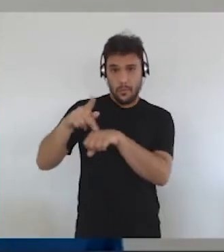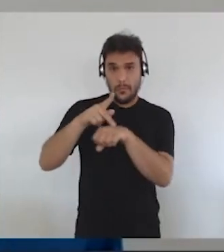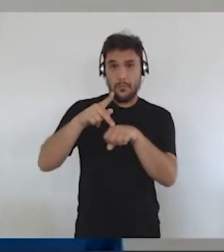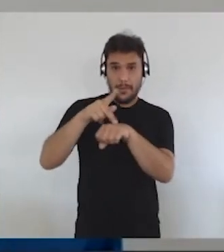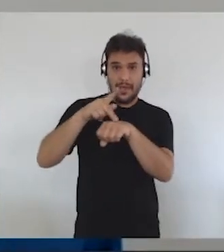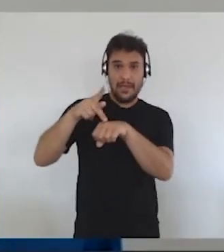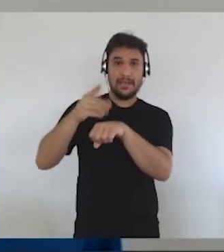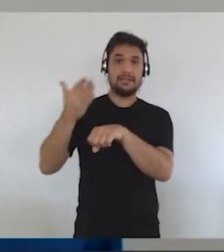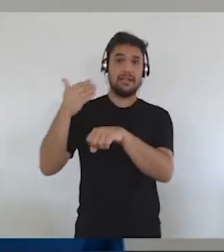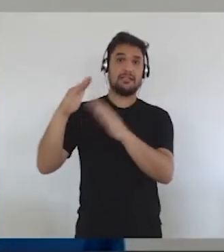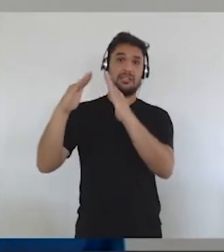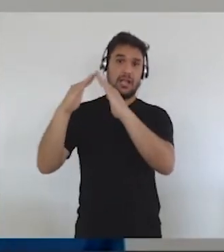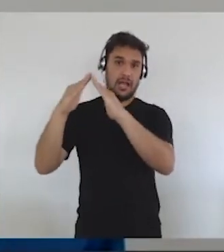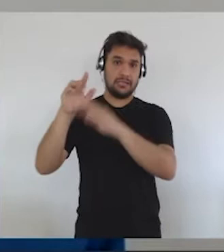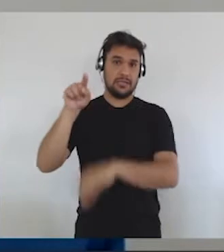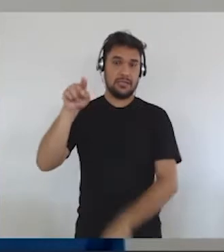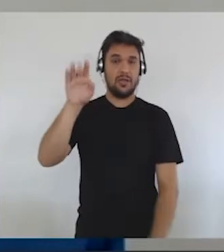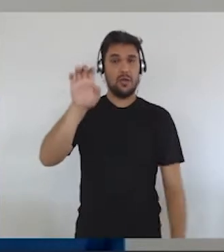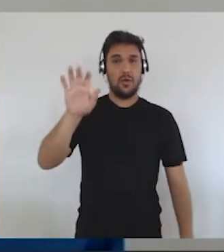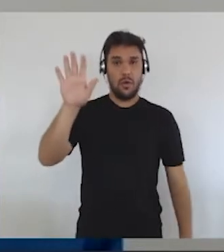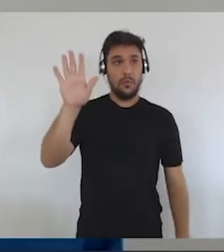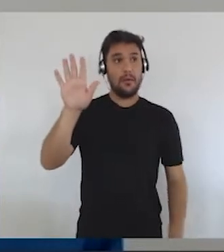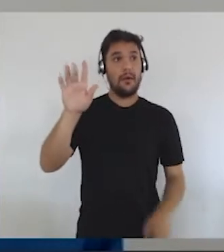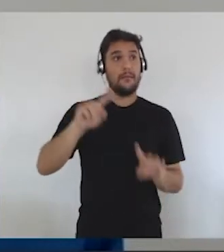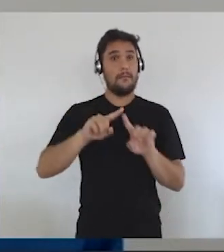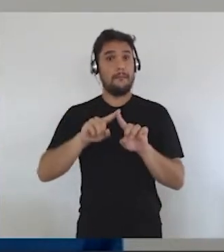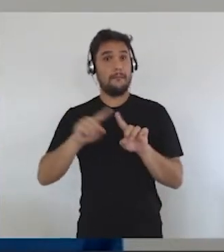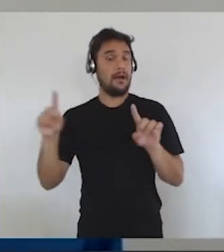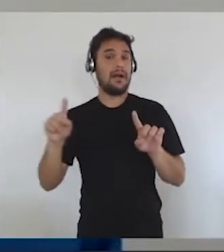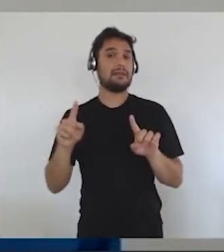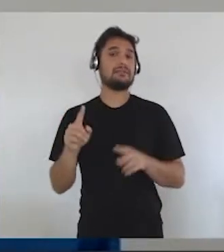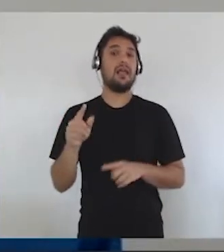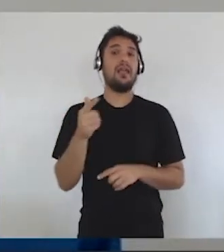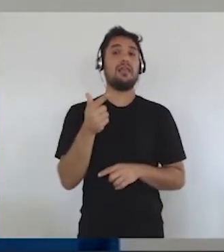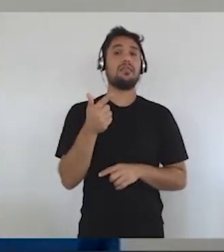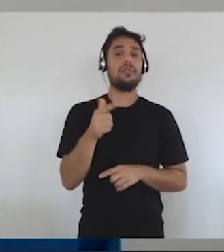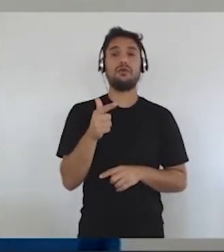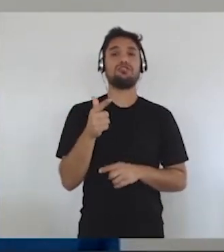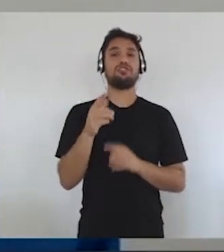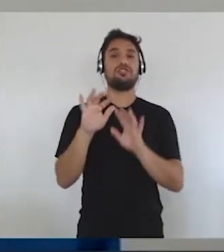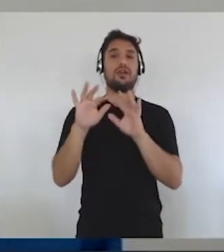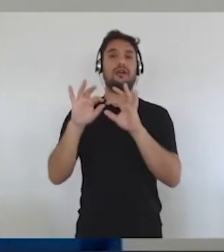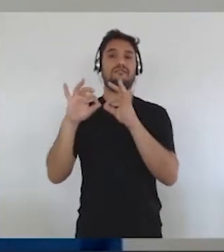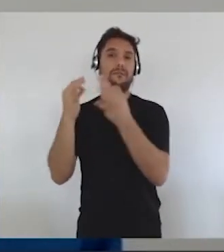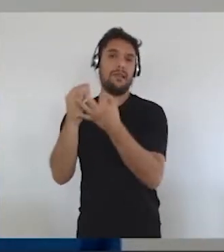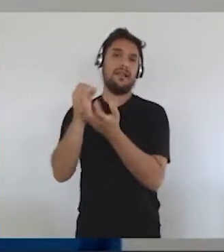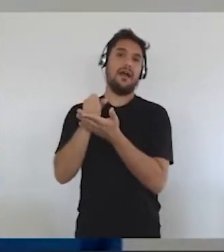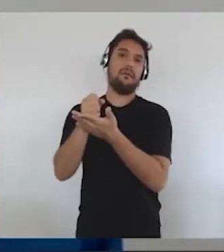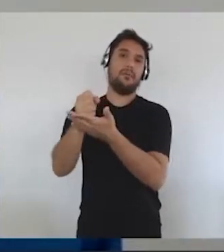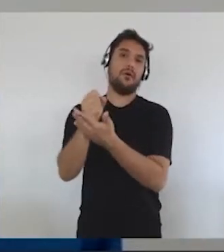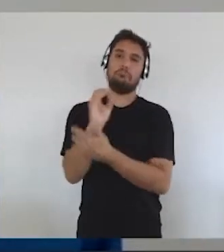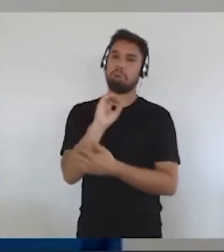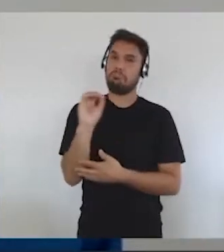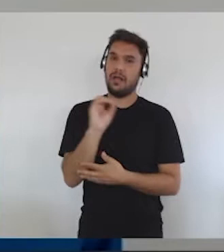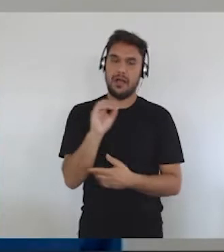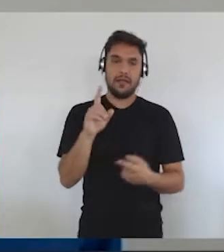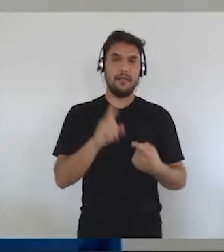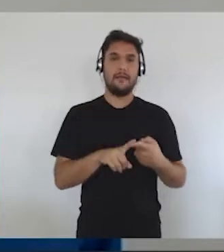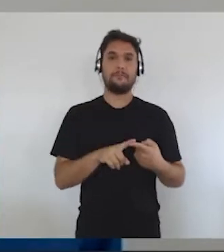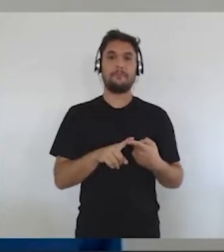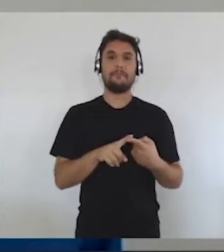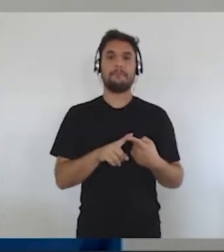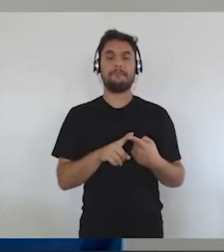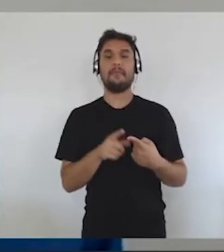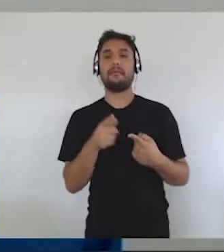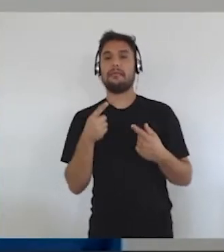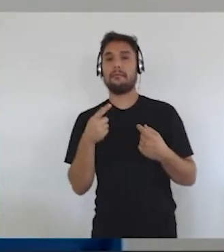sua residência habitual, mas onde ela não teria a rede de apoio, onde você teria